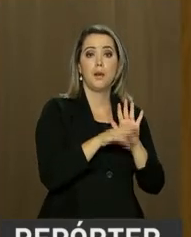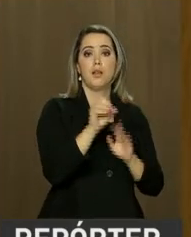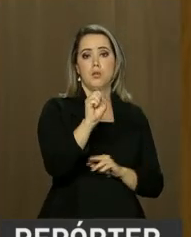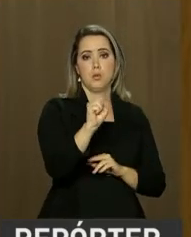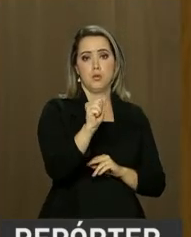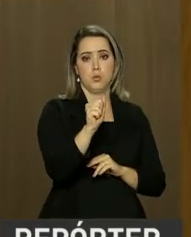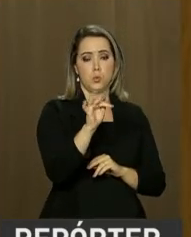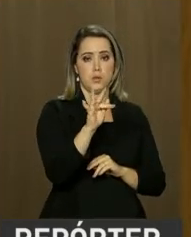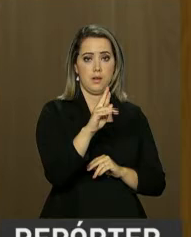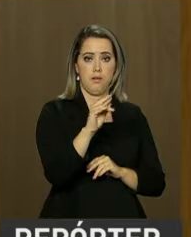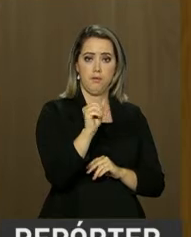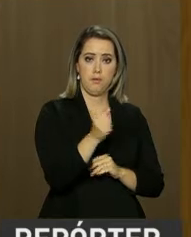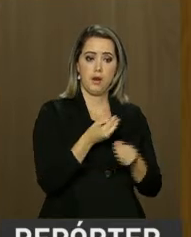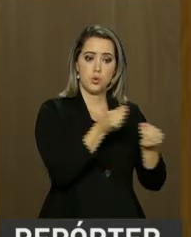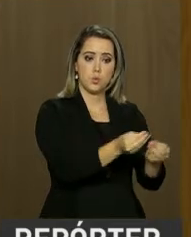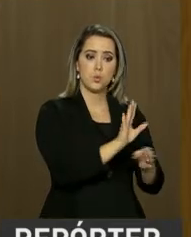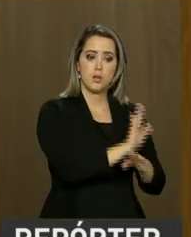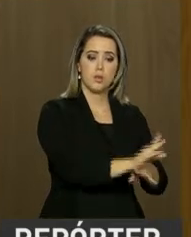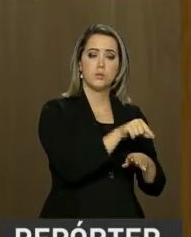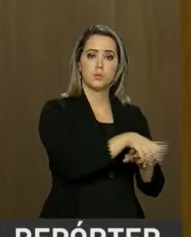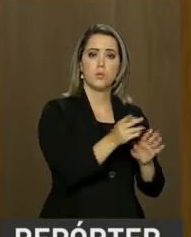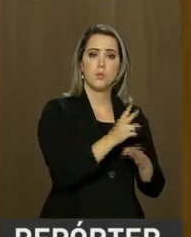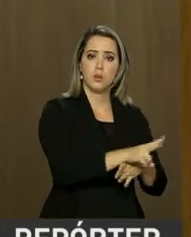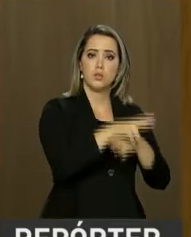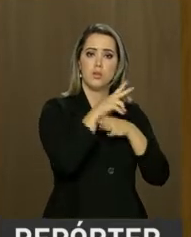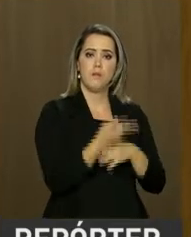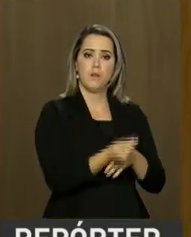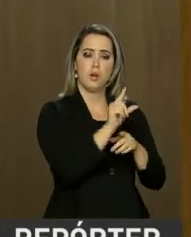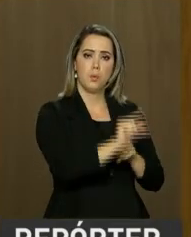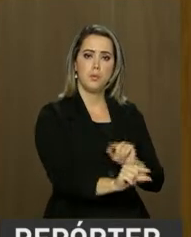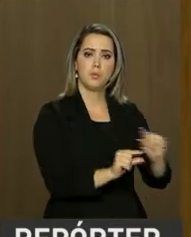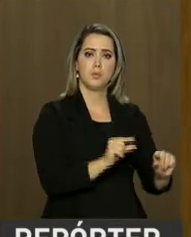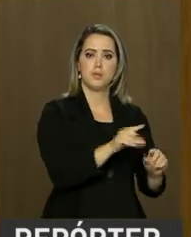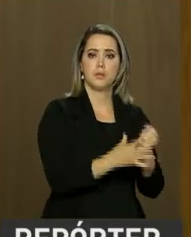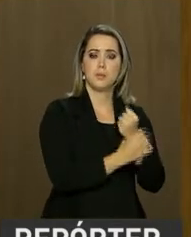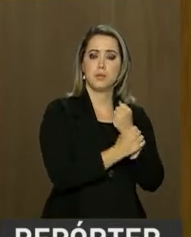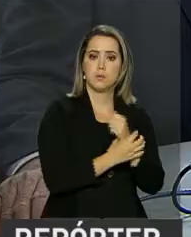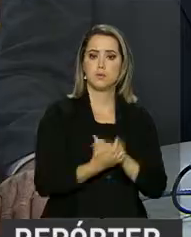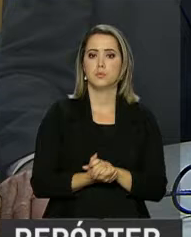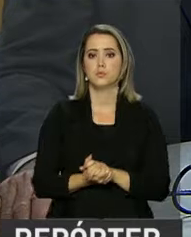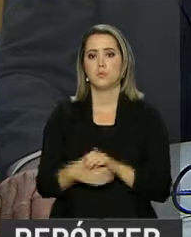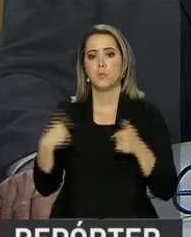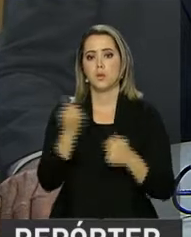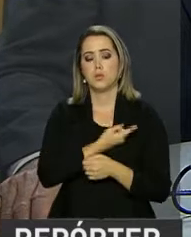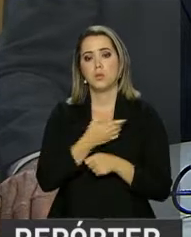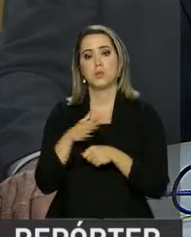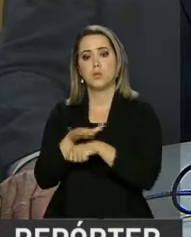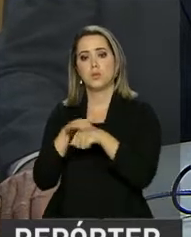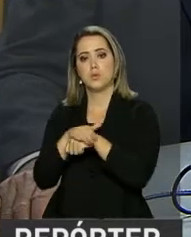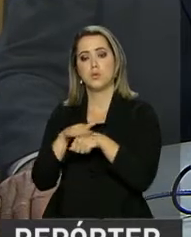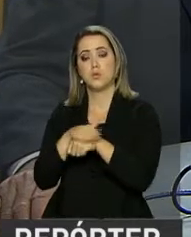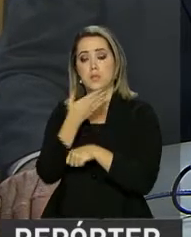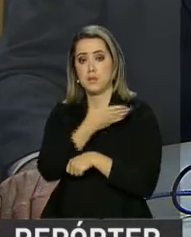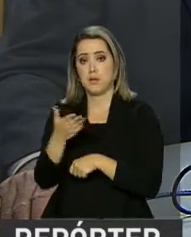nessa linha, dar crédito, dar garantia de preço mínimo e avançar muito forte também na questão do seguro. Nós conversamos com o Neri Geller,